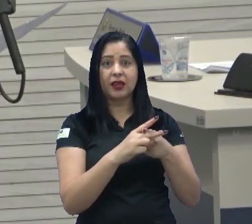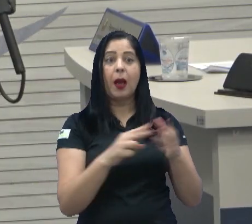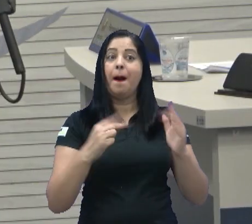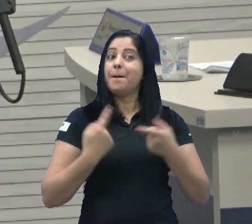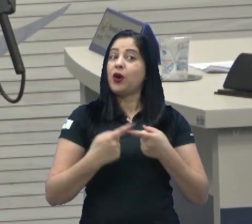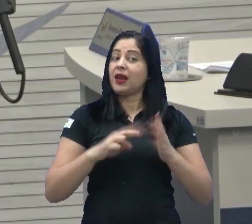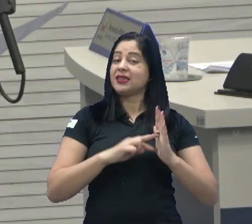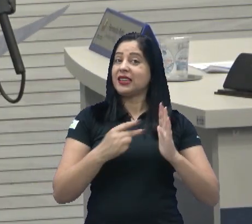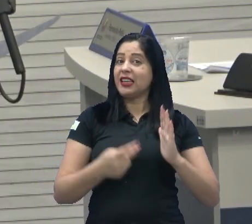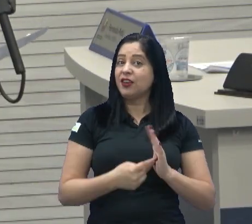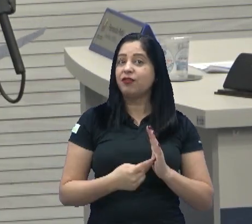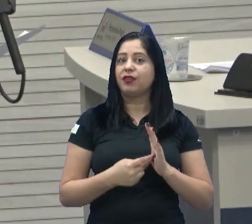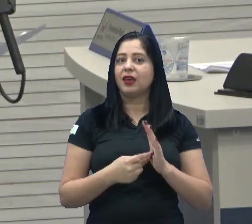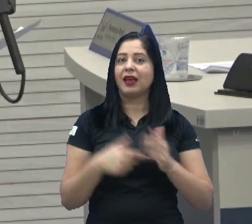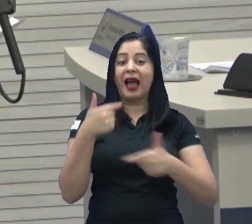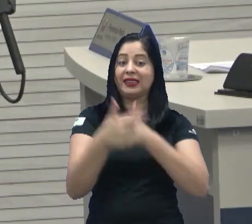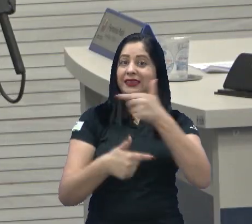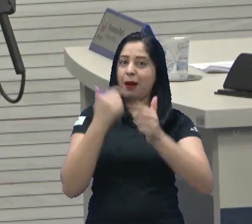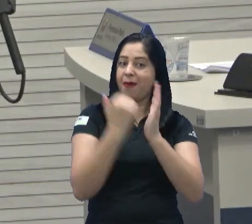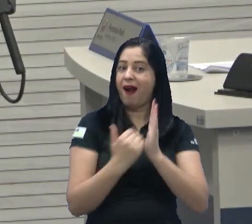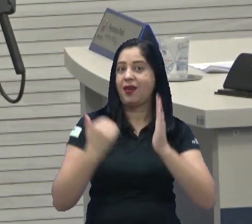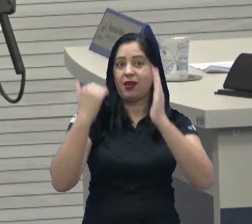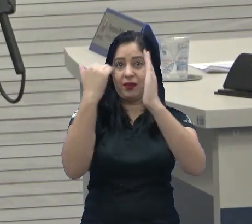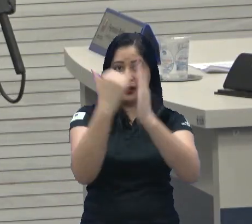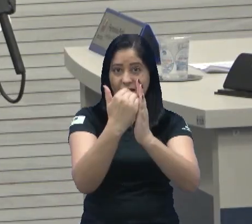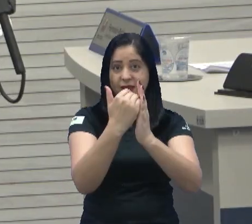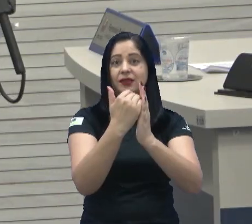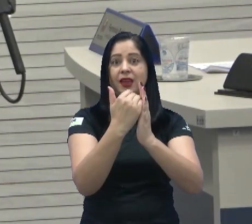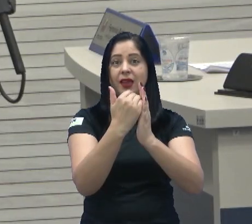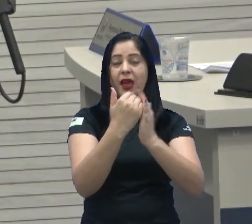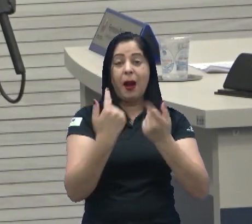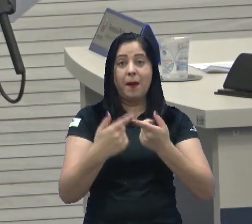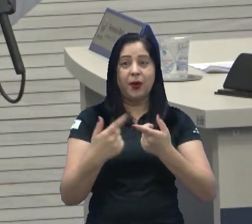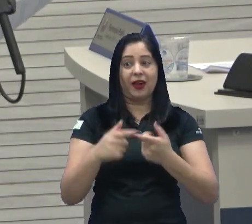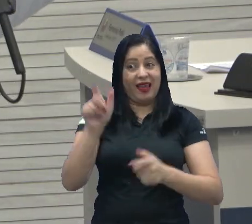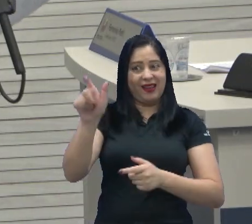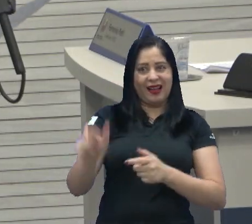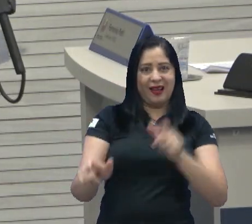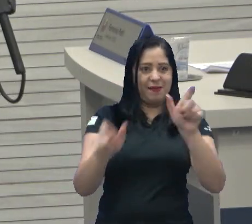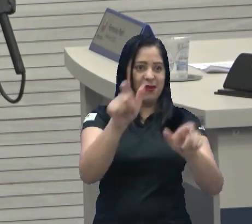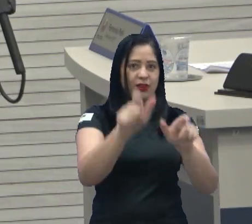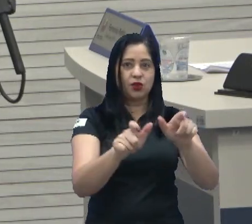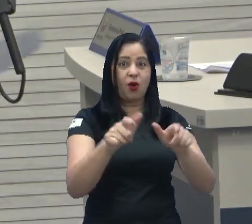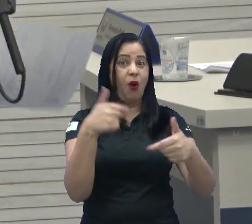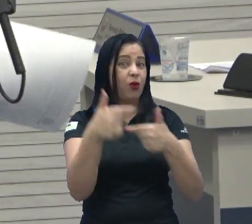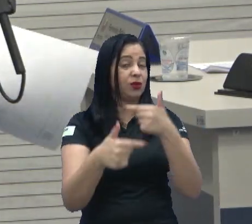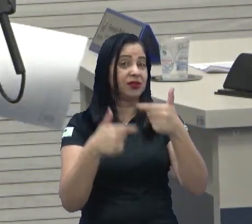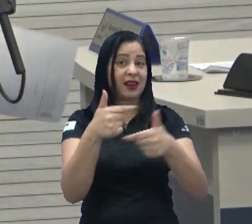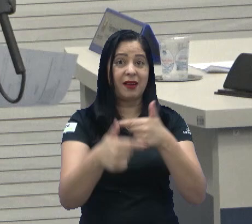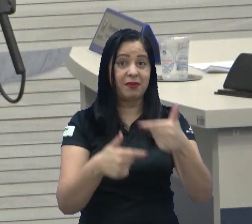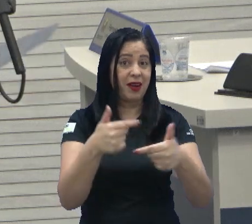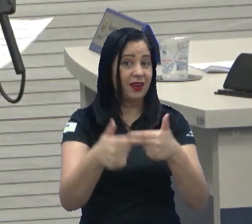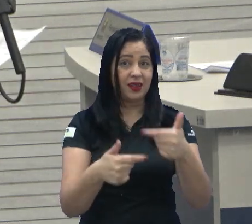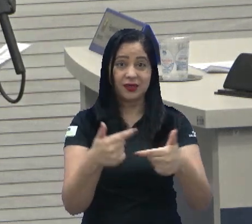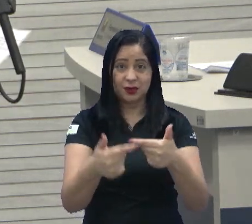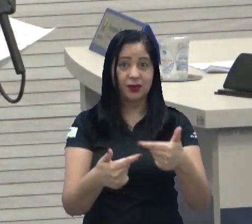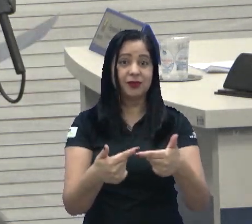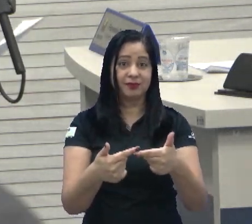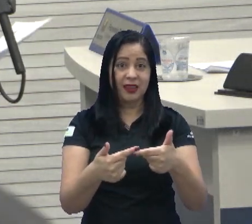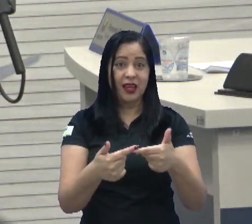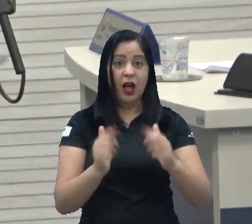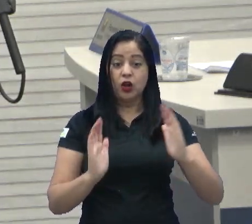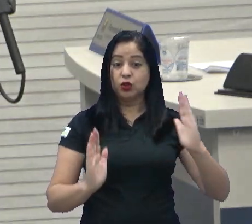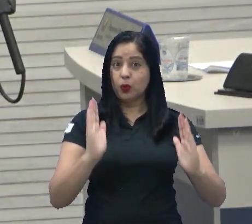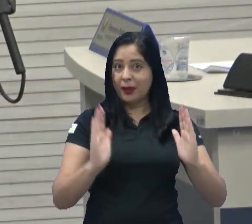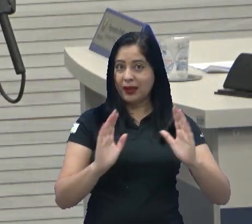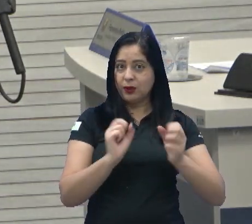geração de renda para as pessoas, é o trabalhador que está na ponta, que na pandemia foi a salvação de todos aqui, e